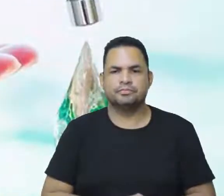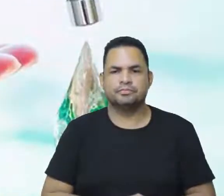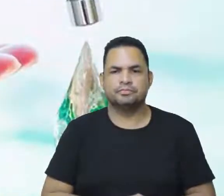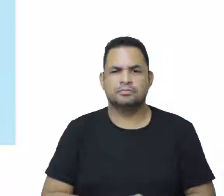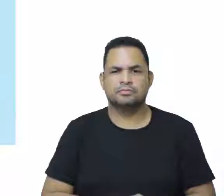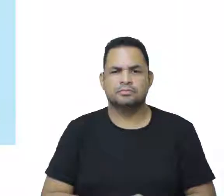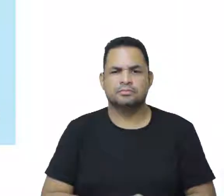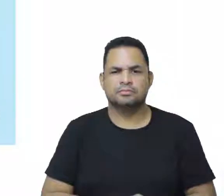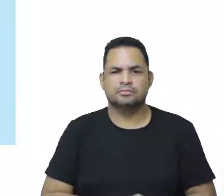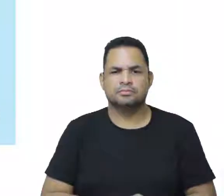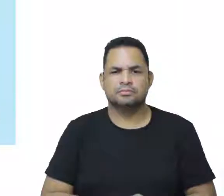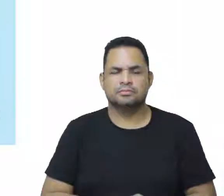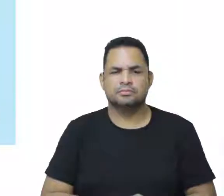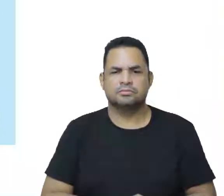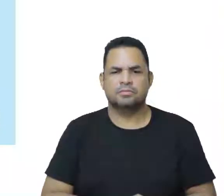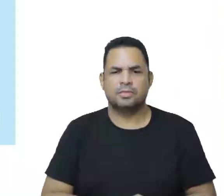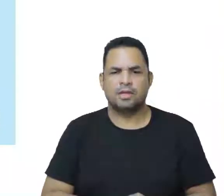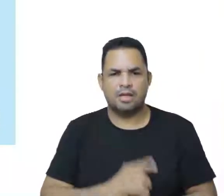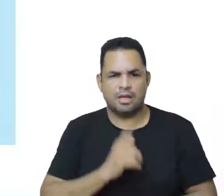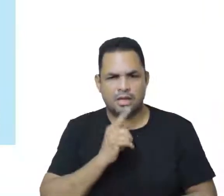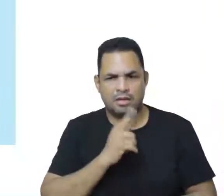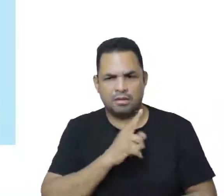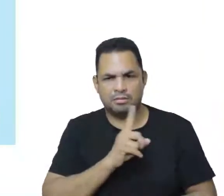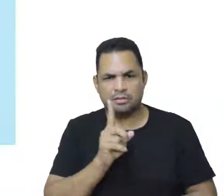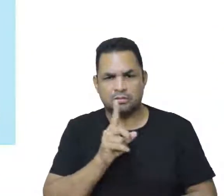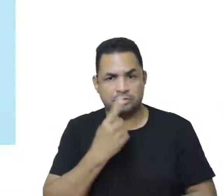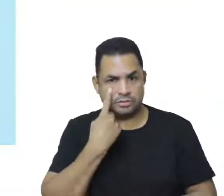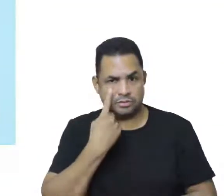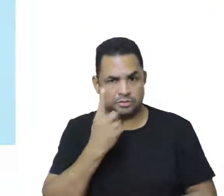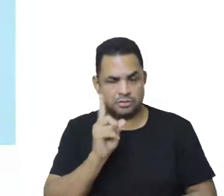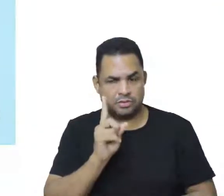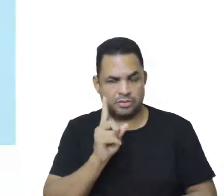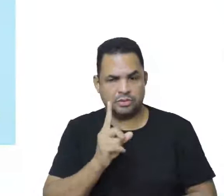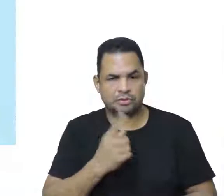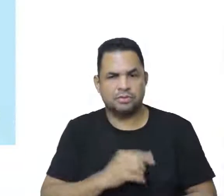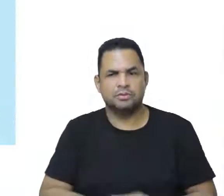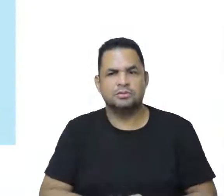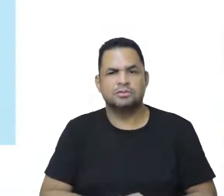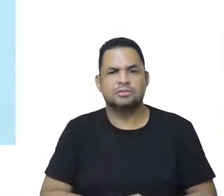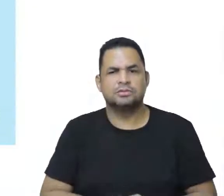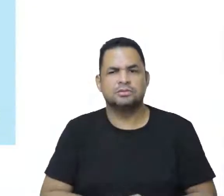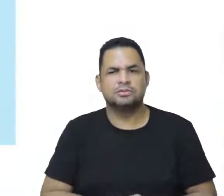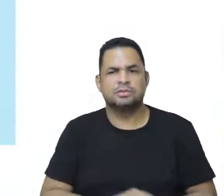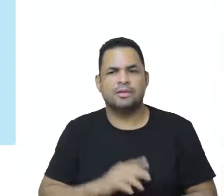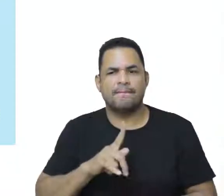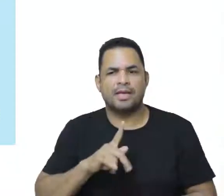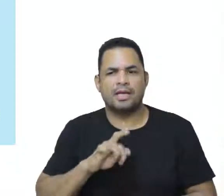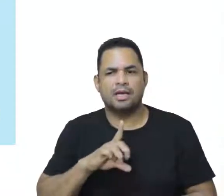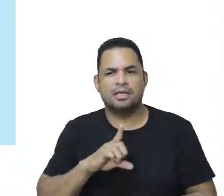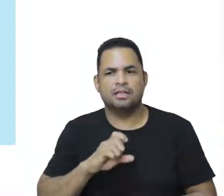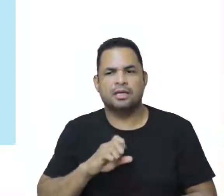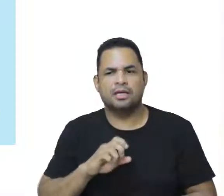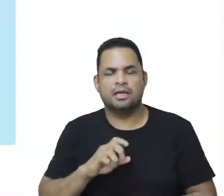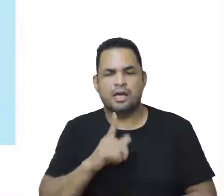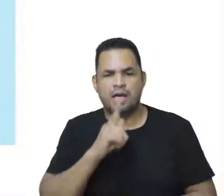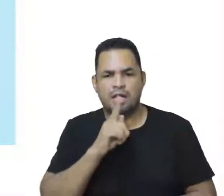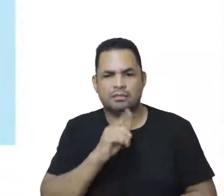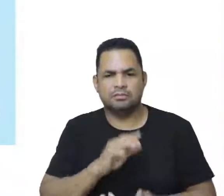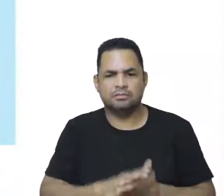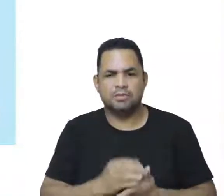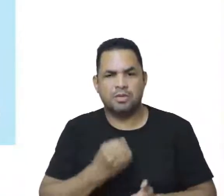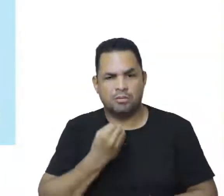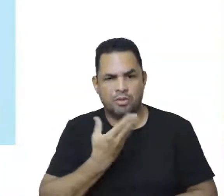Veja só, a água que você não vê, isso aí é a chamada pegada hídrica. Tudo